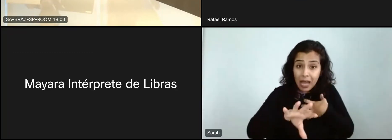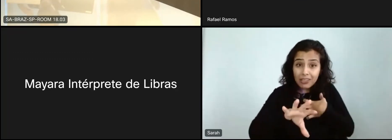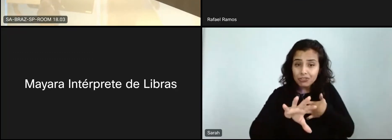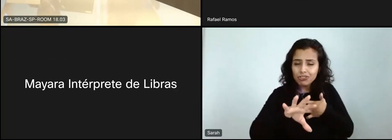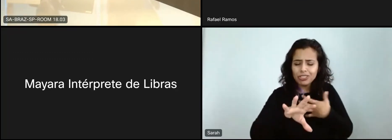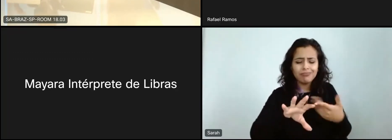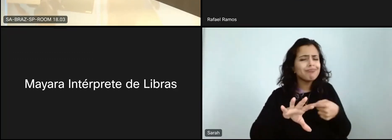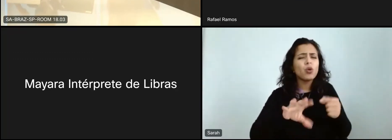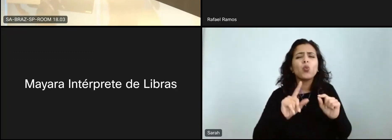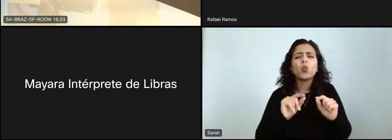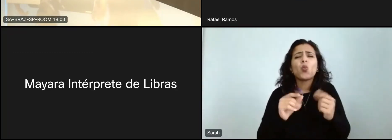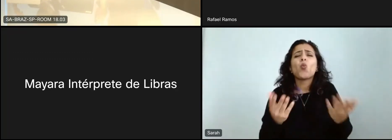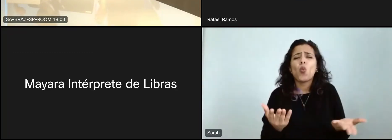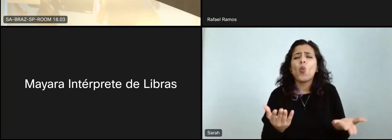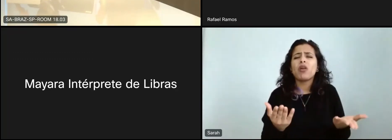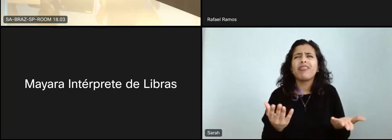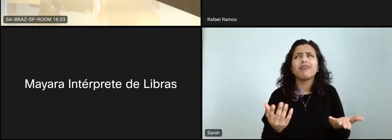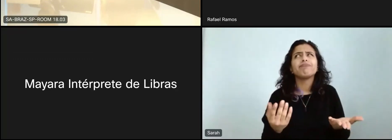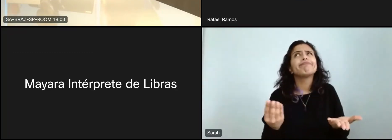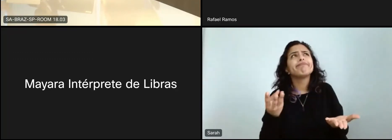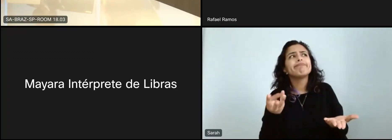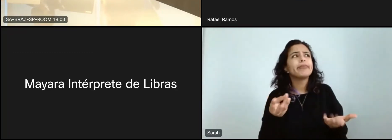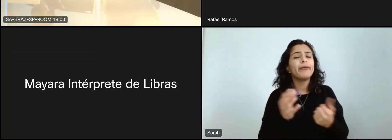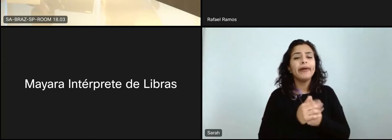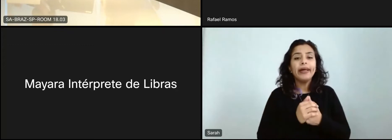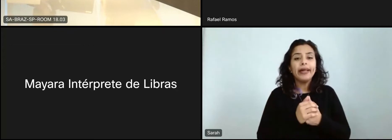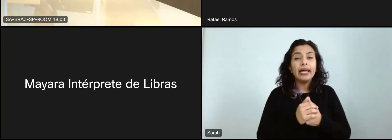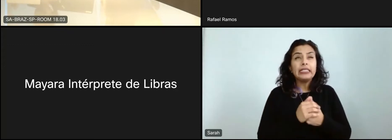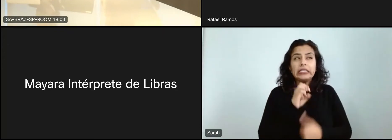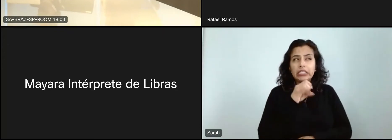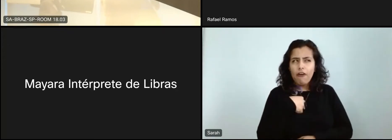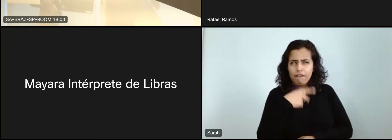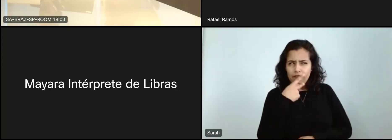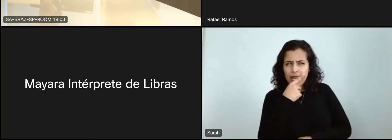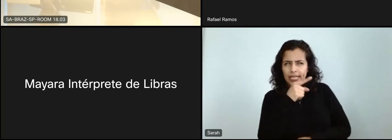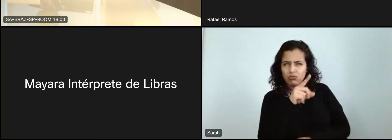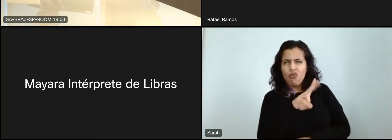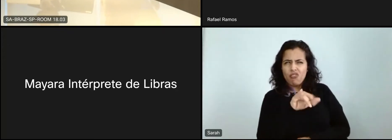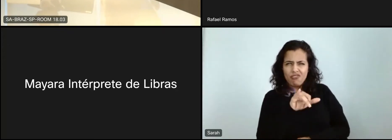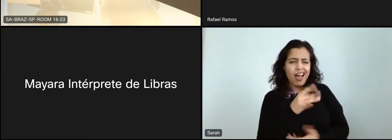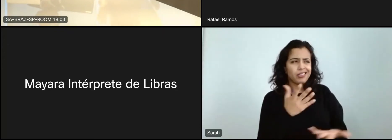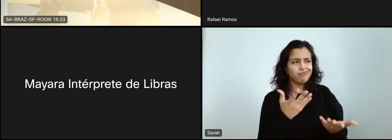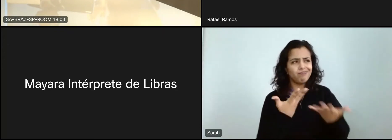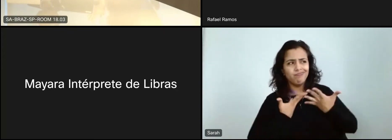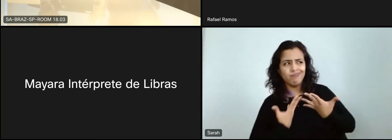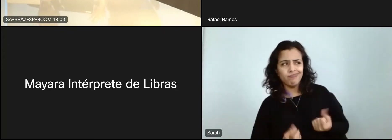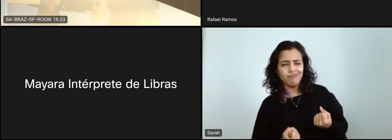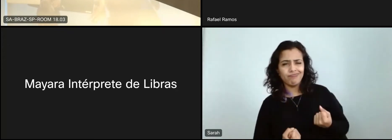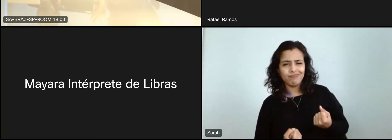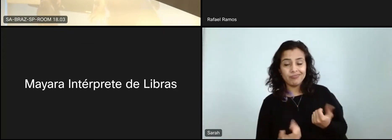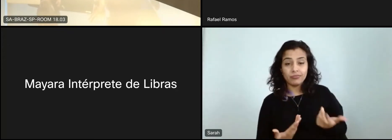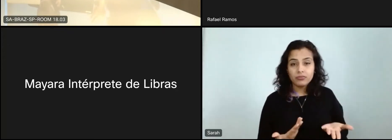empatia, você pensar, você, olha, se eu falar isso aqui vai magoar, sem uma ação, ela não funciona, né? Apenas